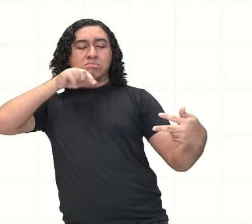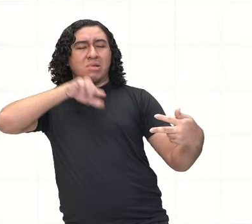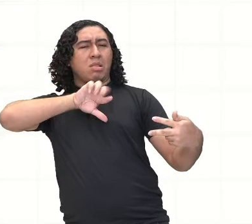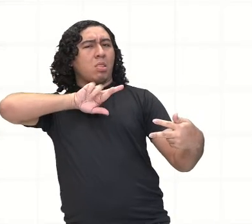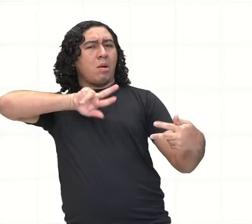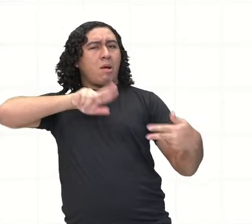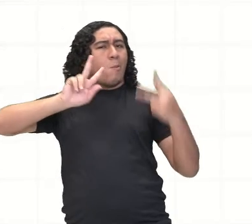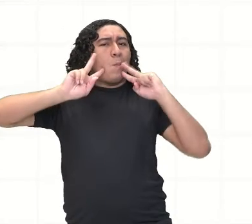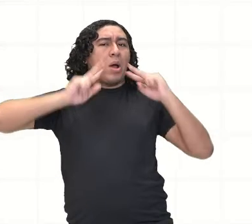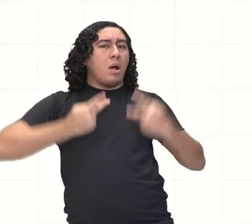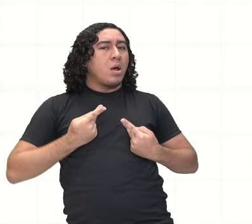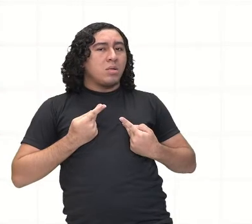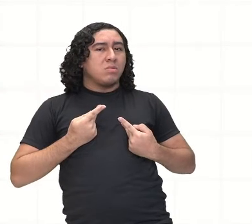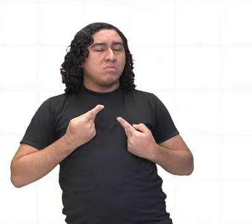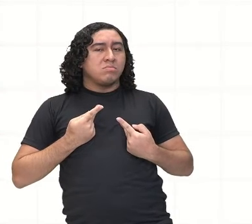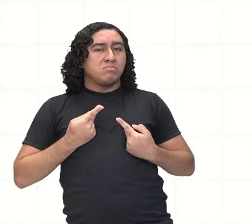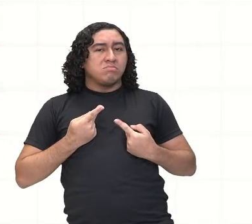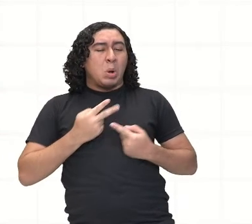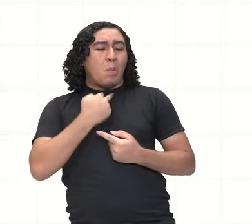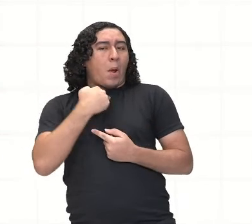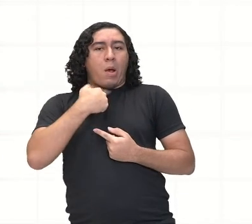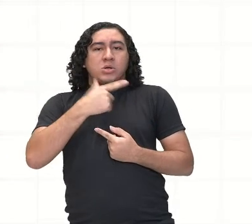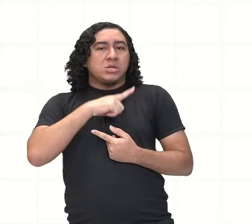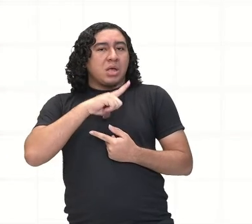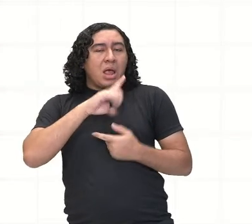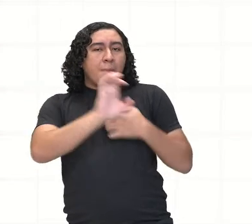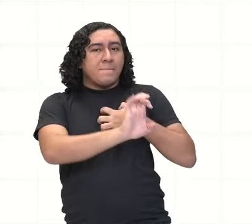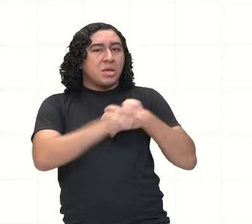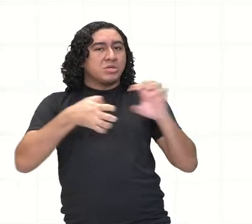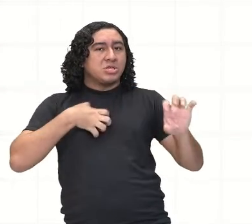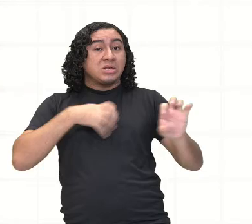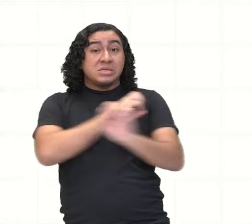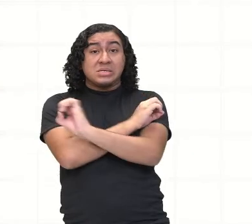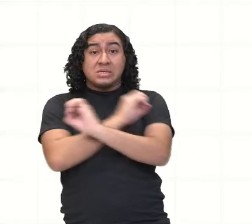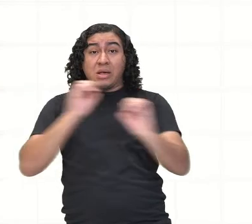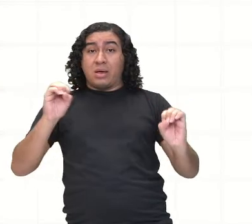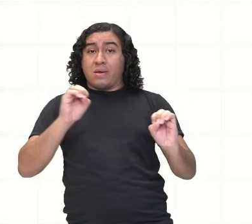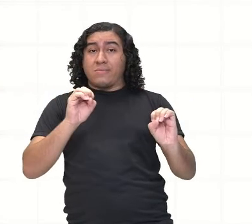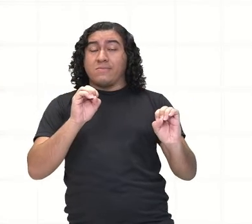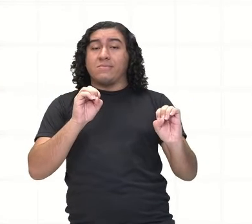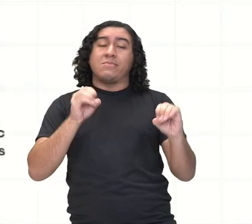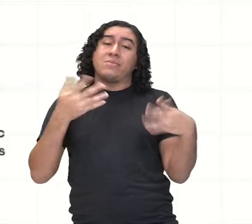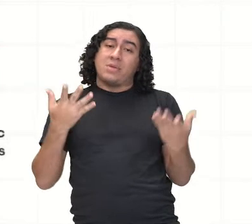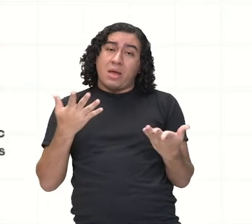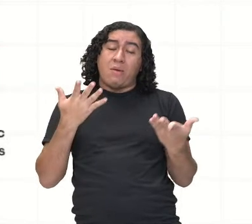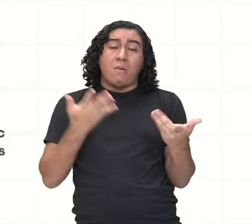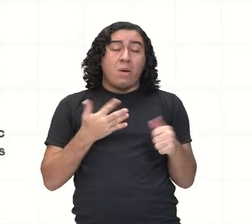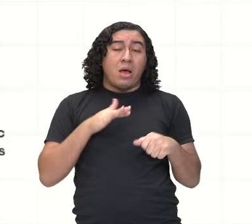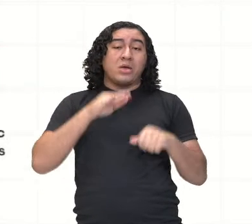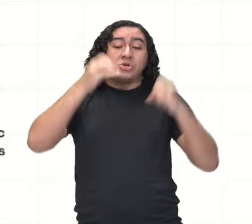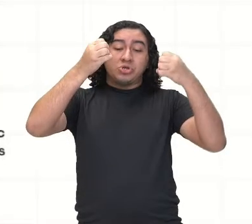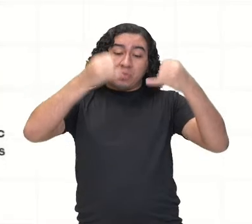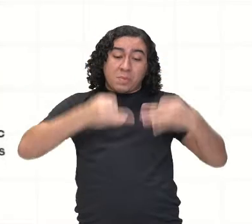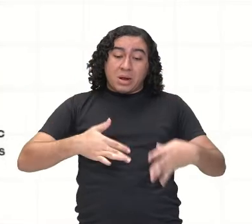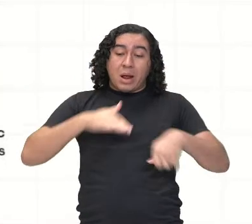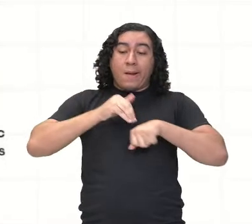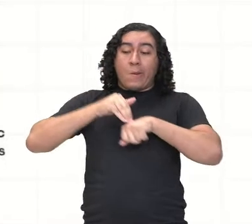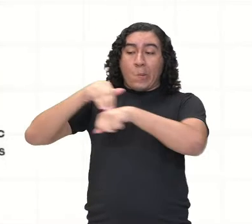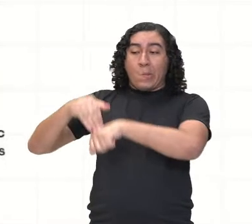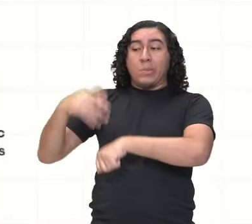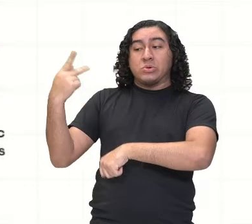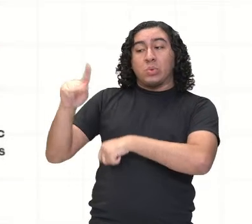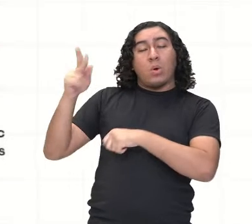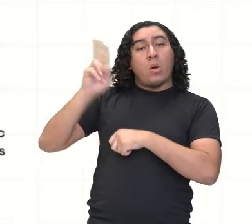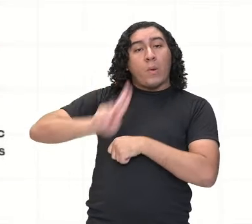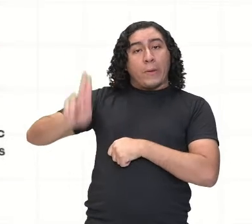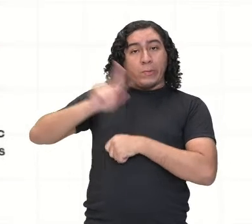merecedores de empatia. Então, isso vai justificar o extenso uso da